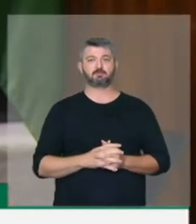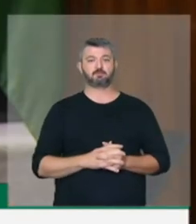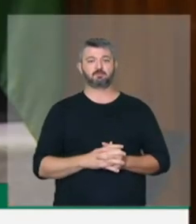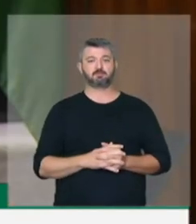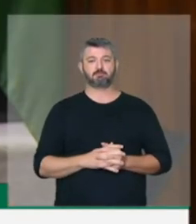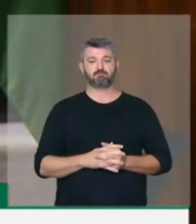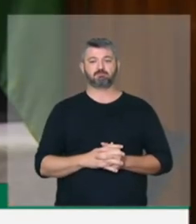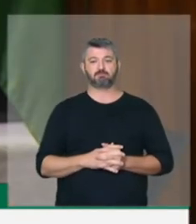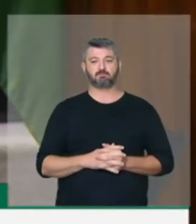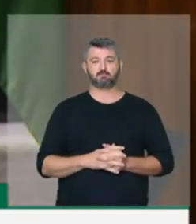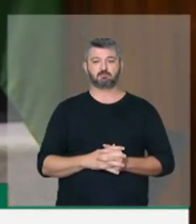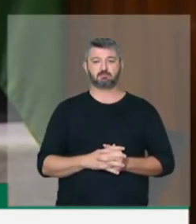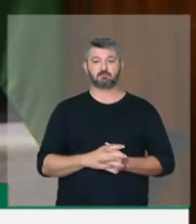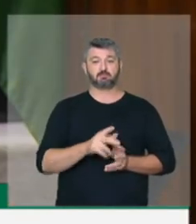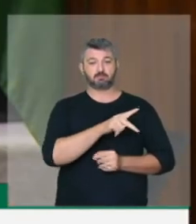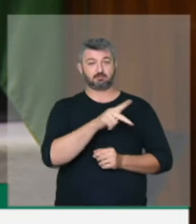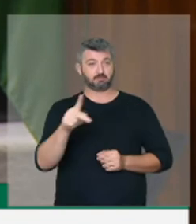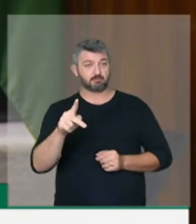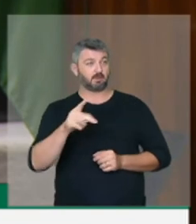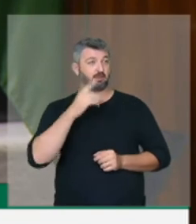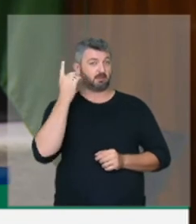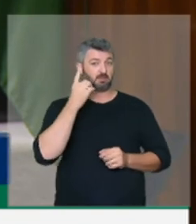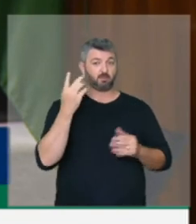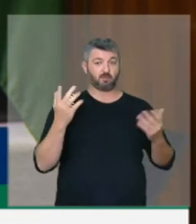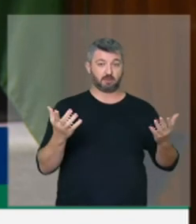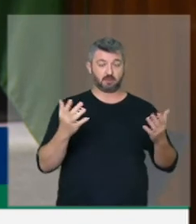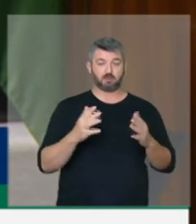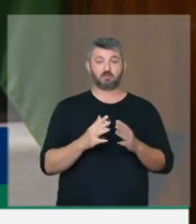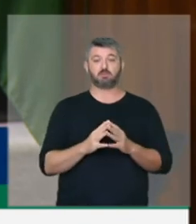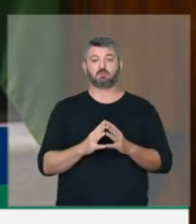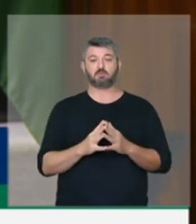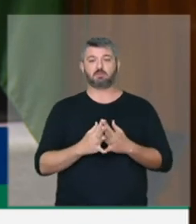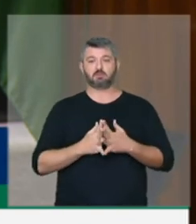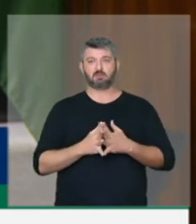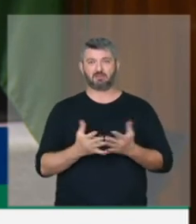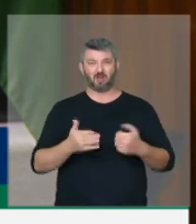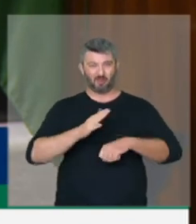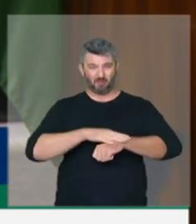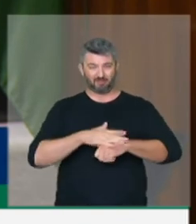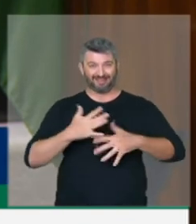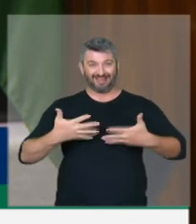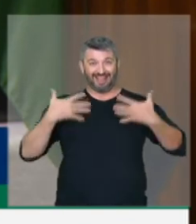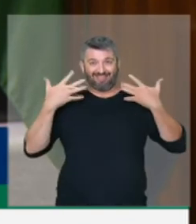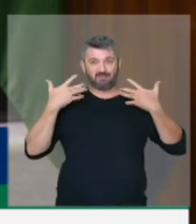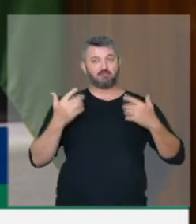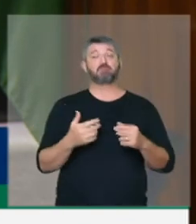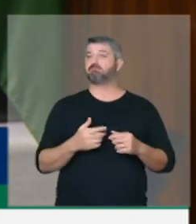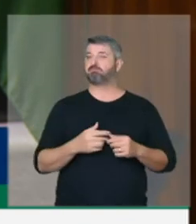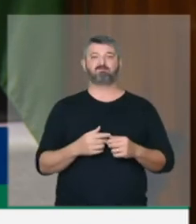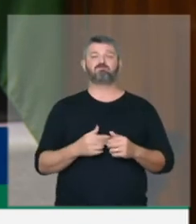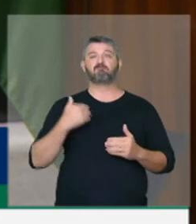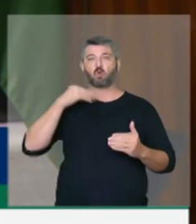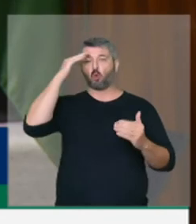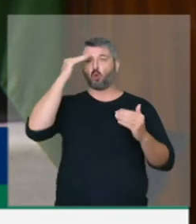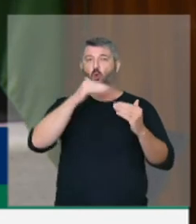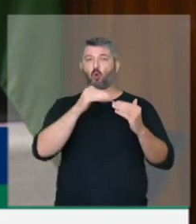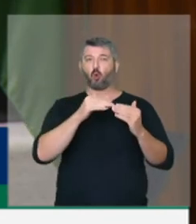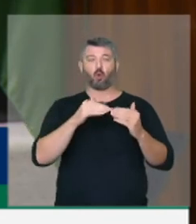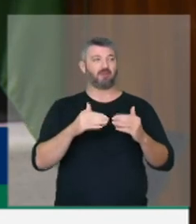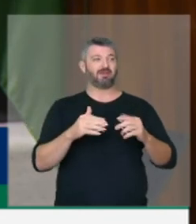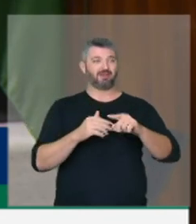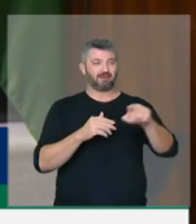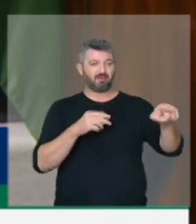Senhor presidente, senhoras e senhores deputados, não é um momento alegre. Quero concordar com os que dizem que não é